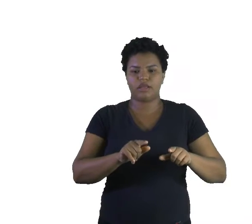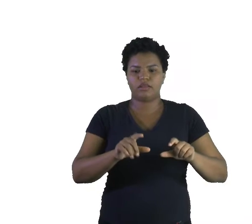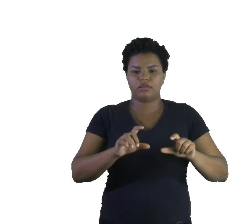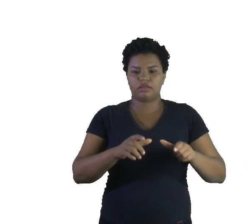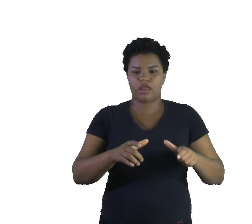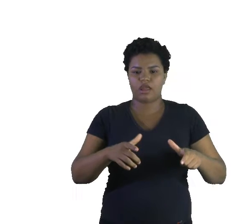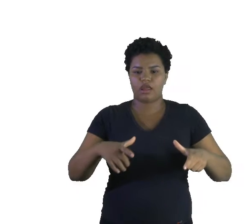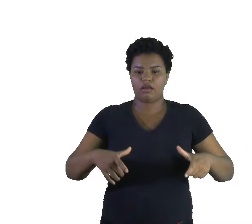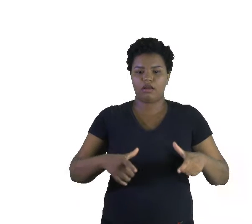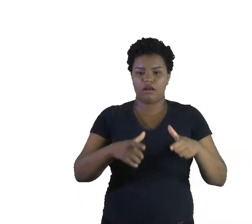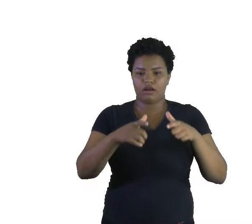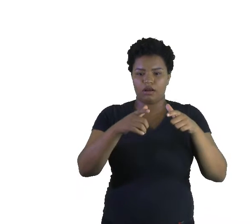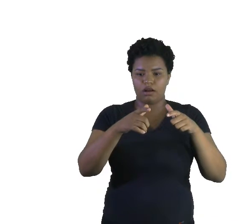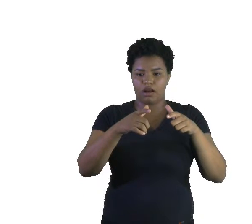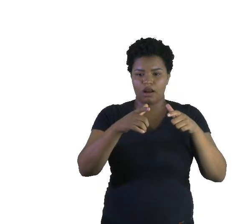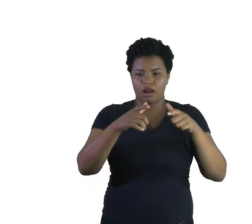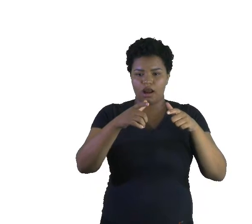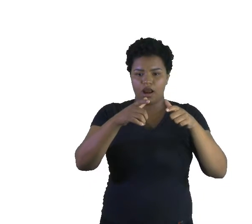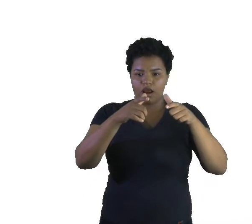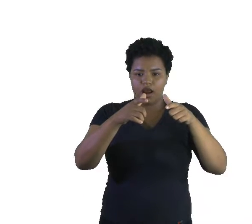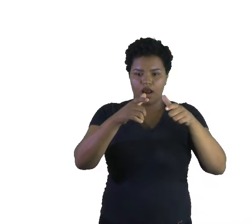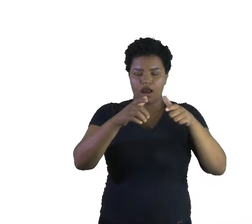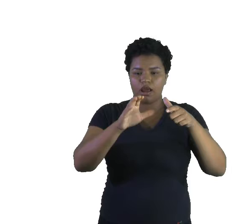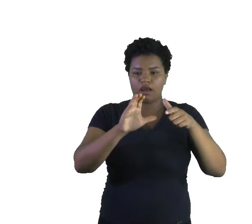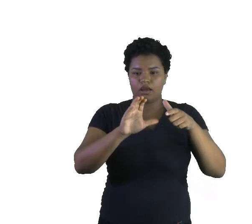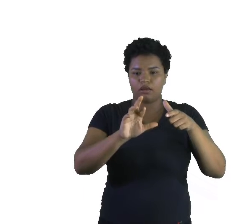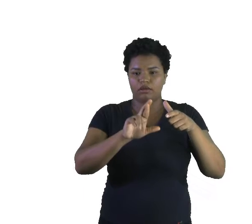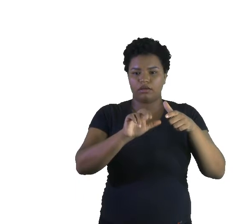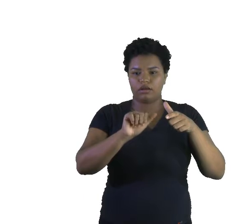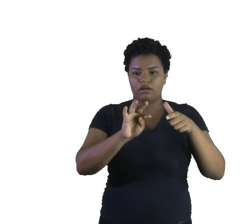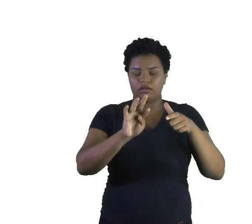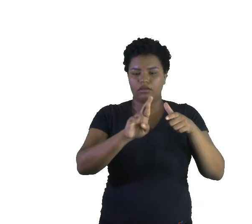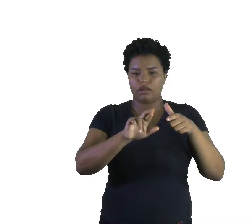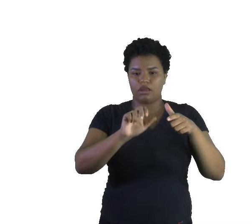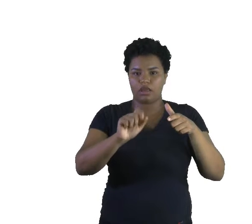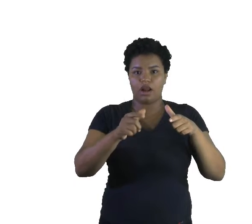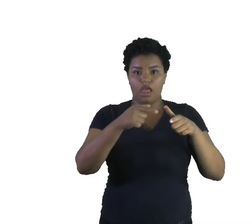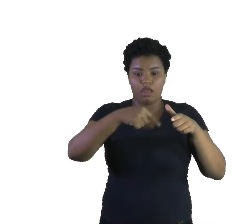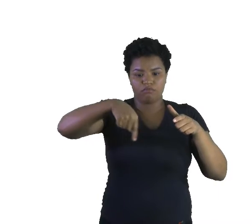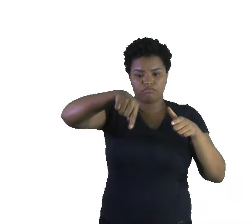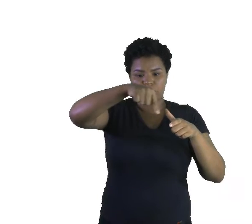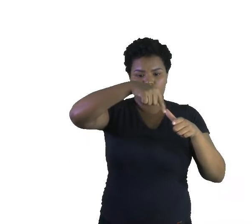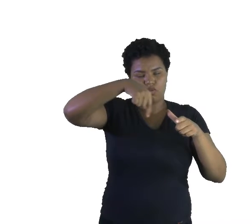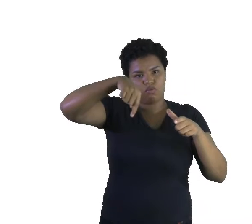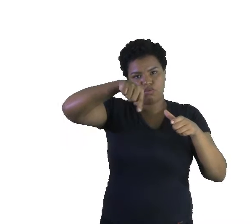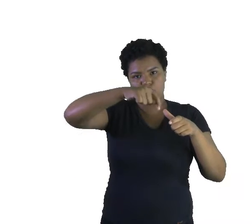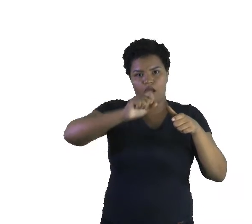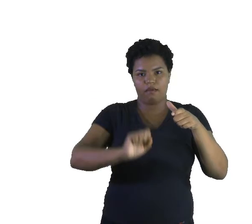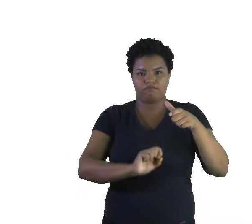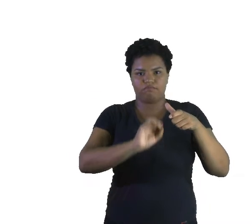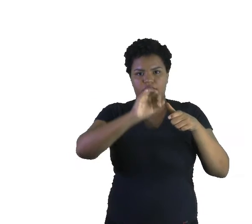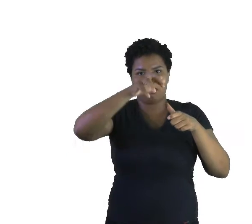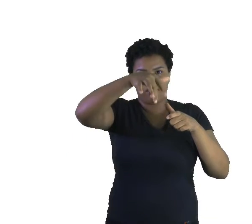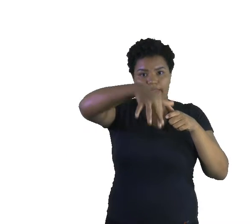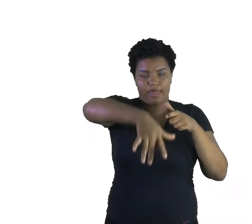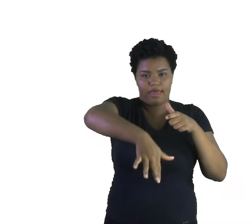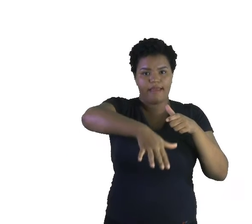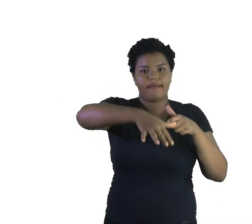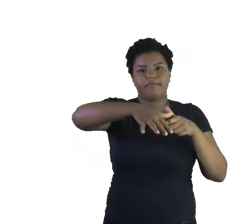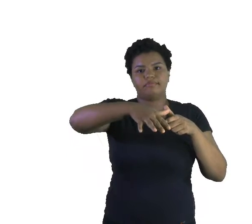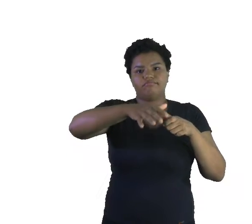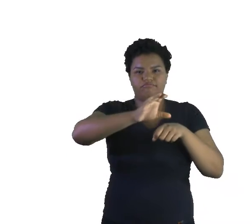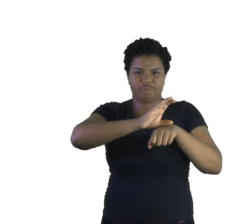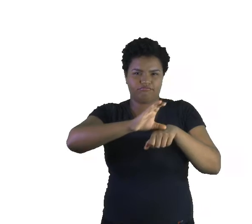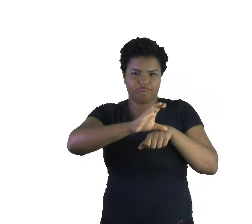é como se fosse a boca, né, desse cone, por onde vai sair a lava,